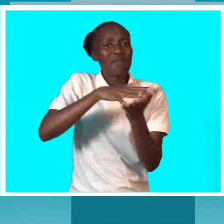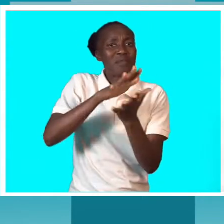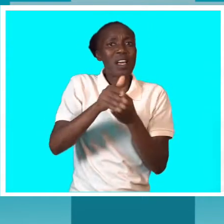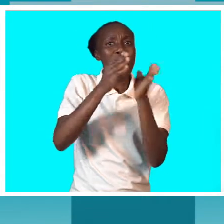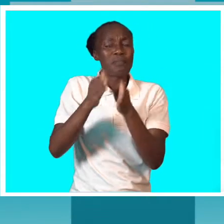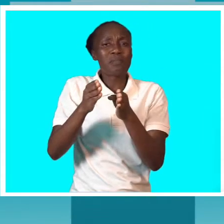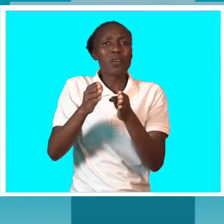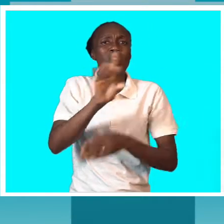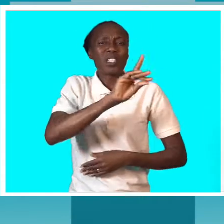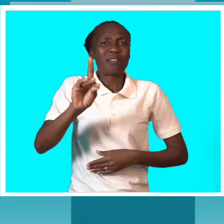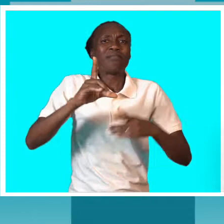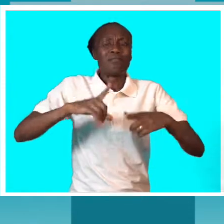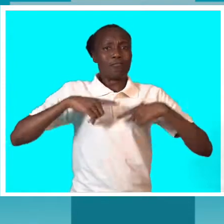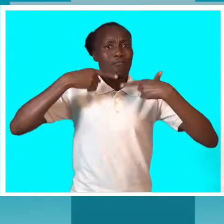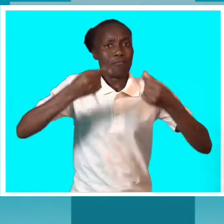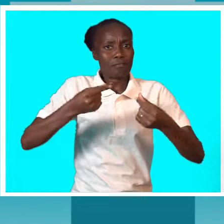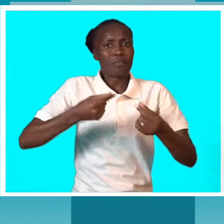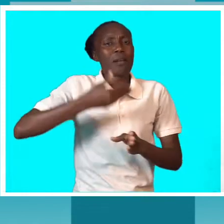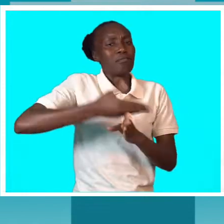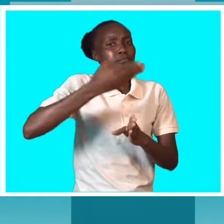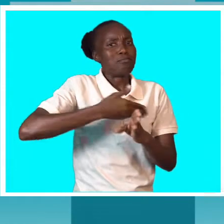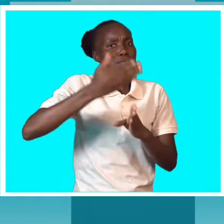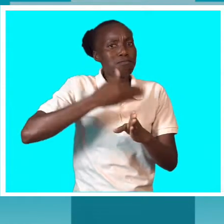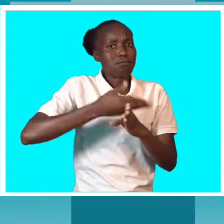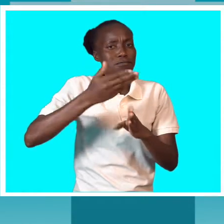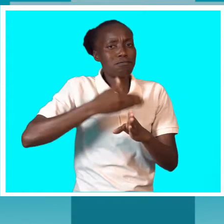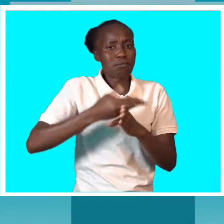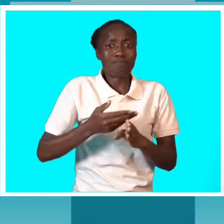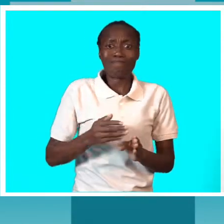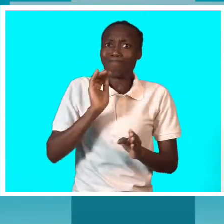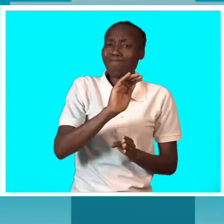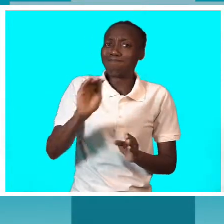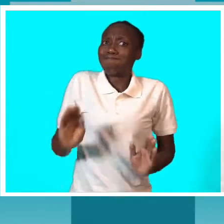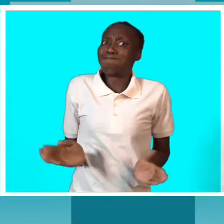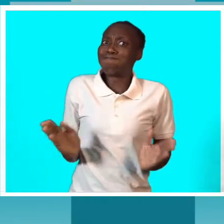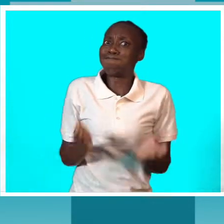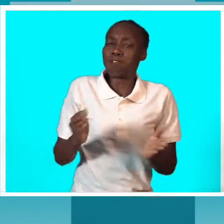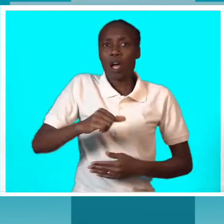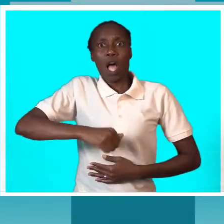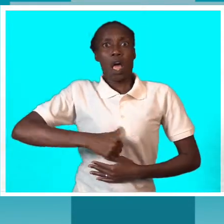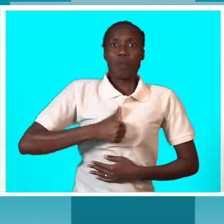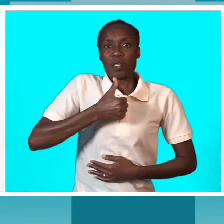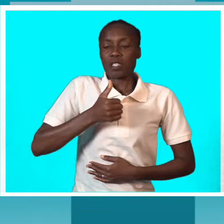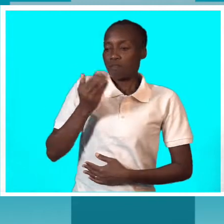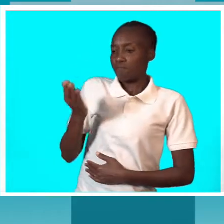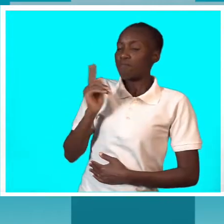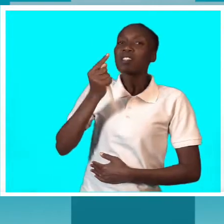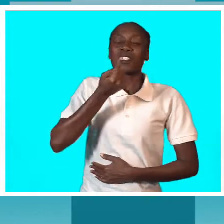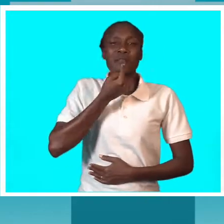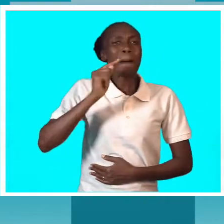e incentivarem a autoestima? O primeiro papel da sociedade começa na família.